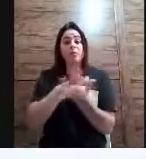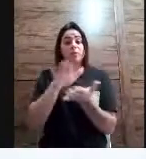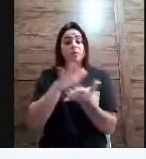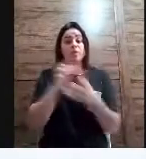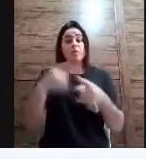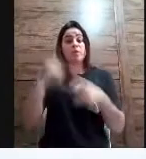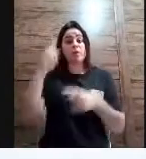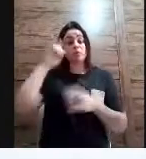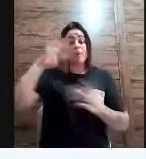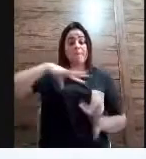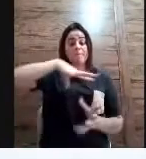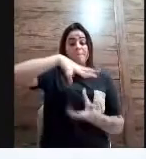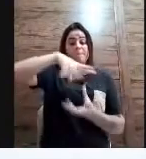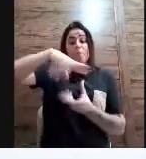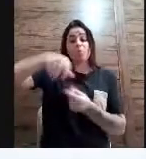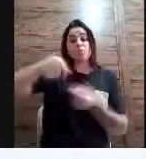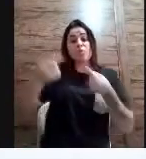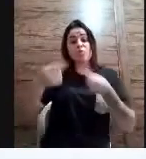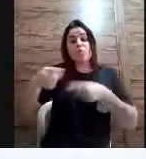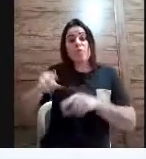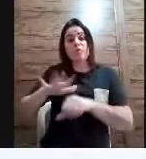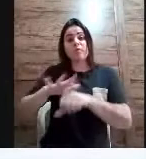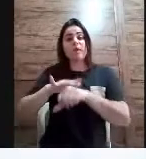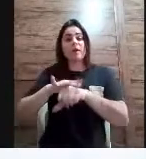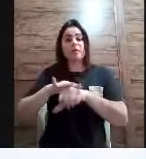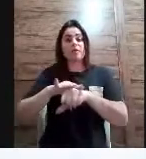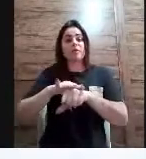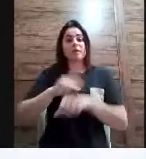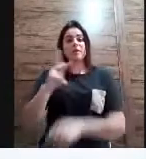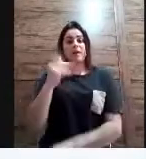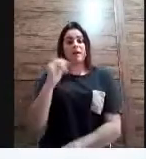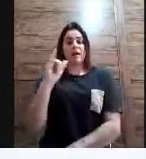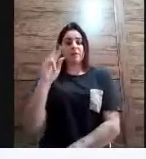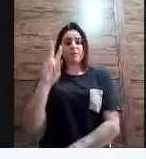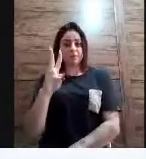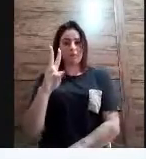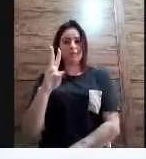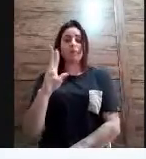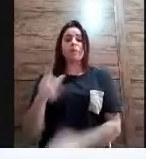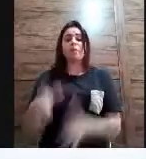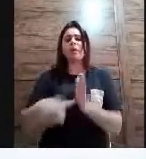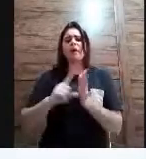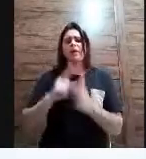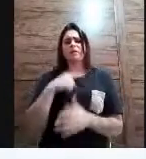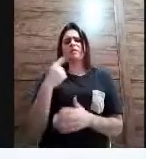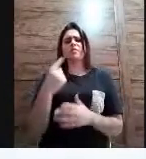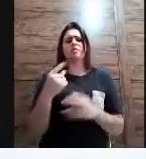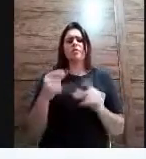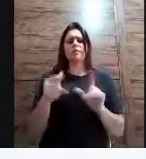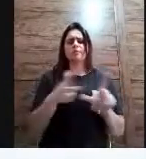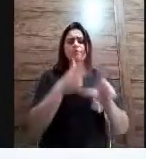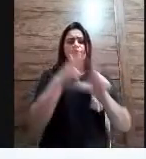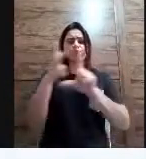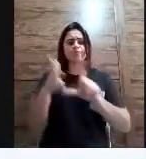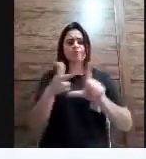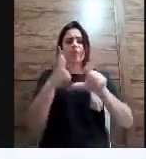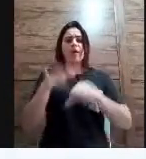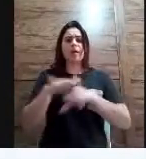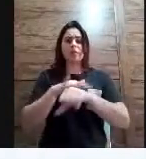Internacional, né, de luta de combate à AIDS, mas nós aqui na live estamos nos adiantando, falando um dia antes. Então, a doutora vai falar em